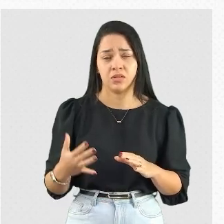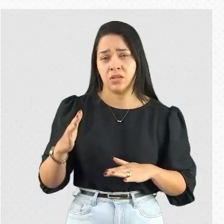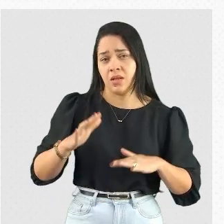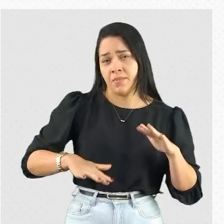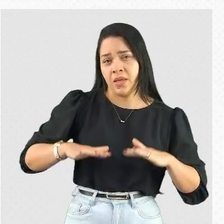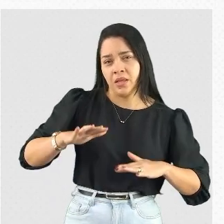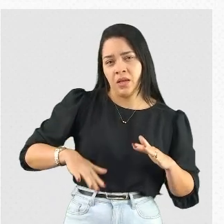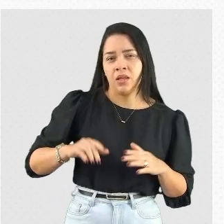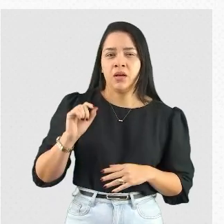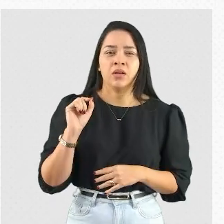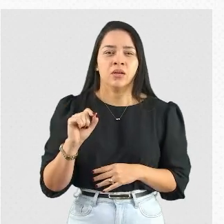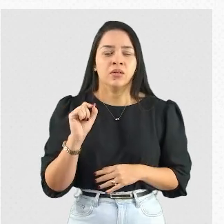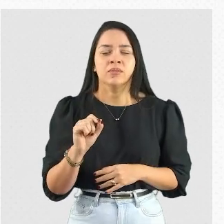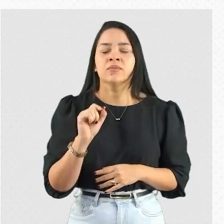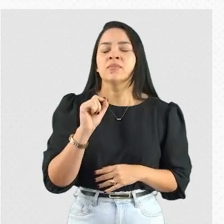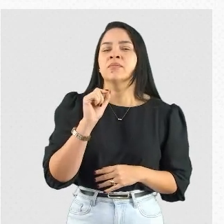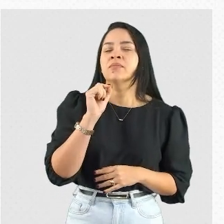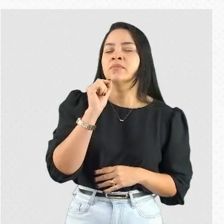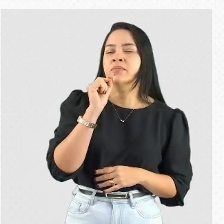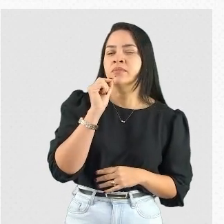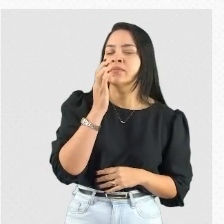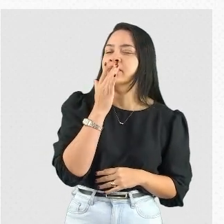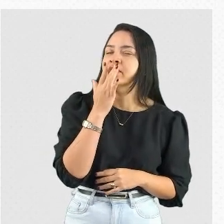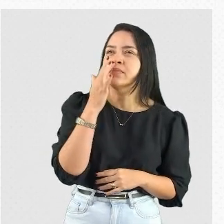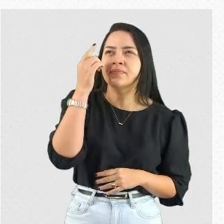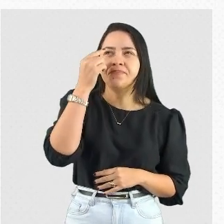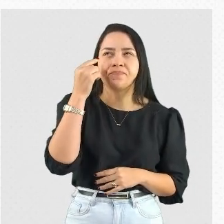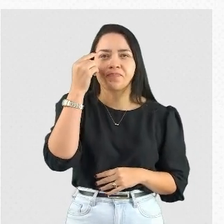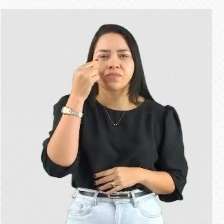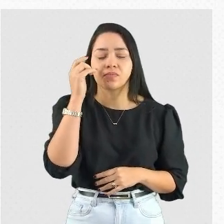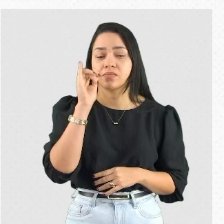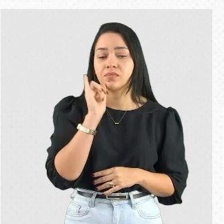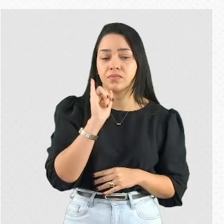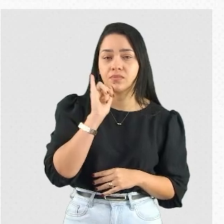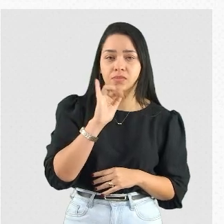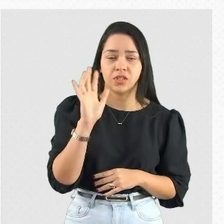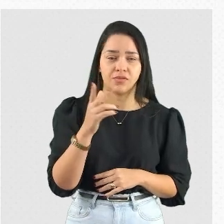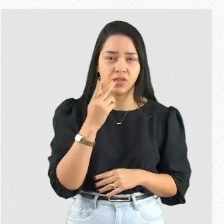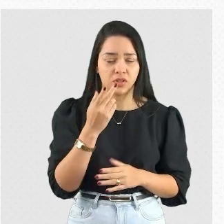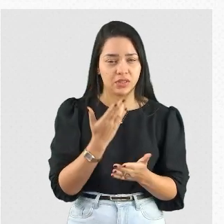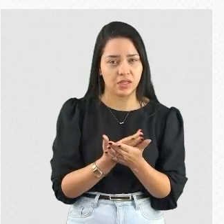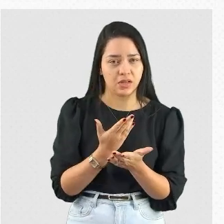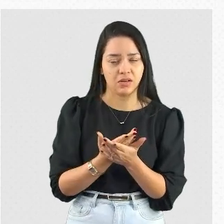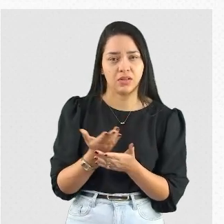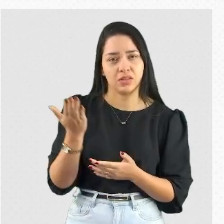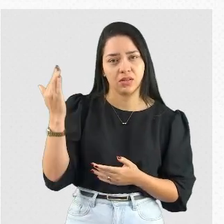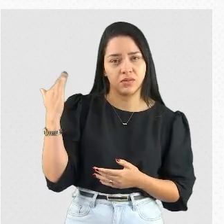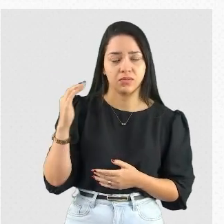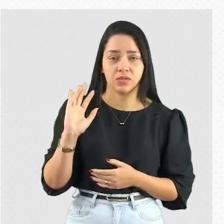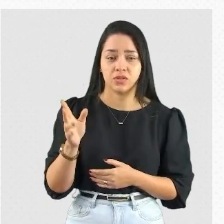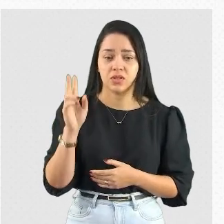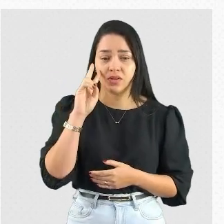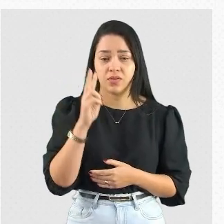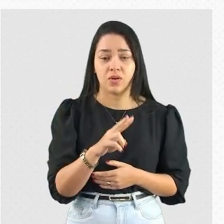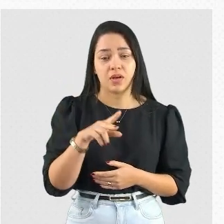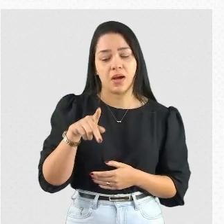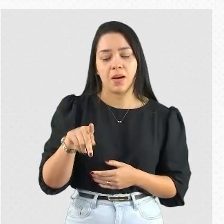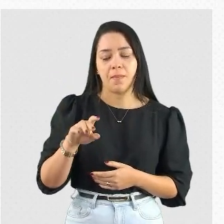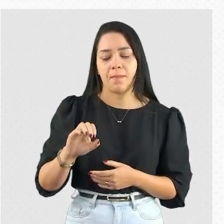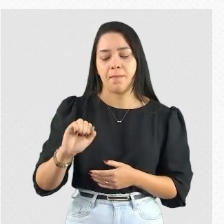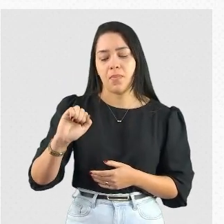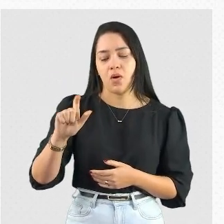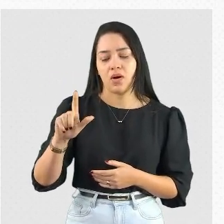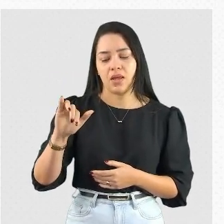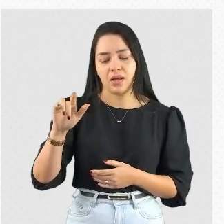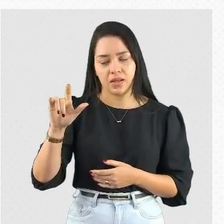Dependendo do que seja, da cor dos olhos, do crescimento, como foram os exemplos que a gente falou na aula anterior, tá? Então a gente viu que a polialelia, ela